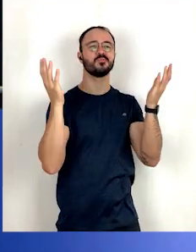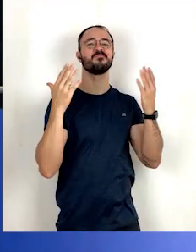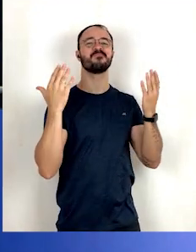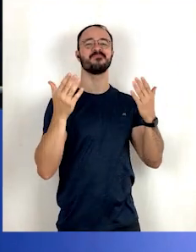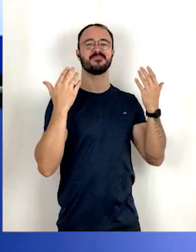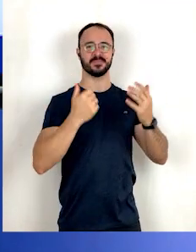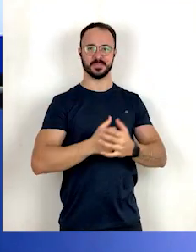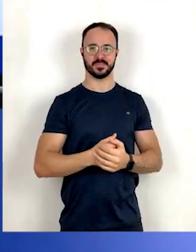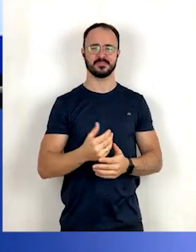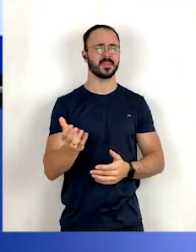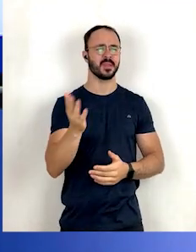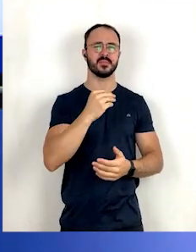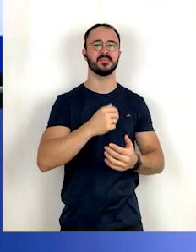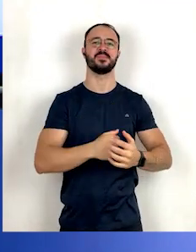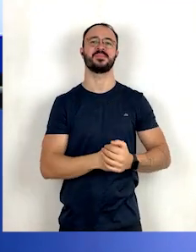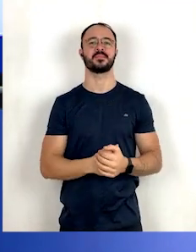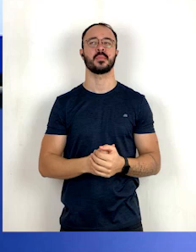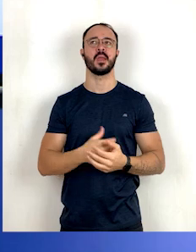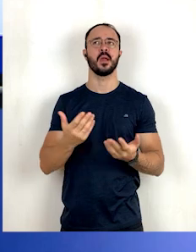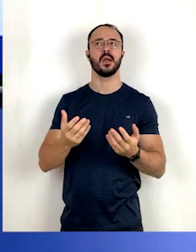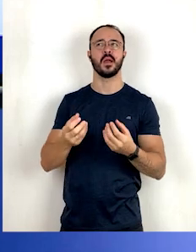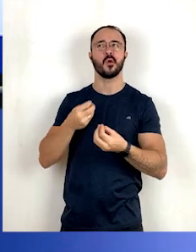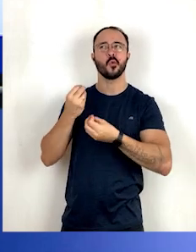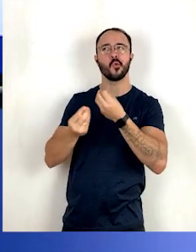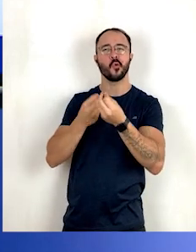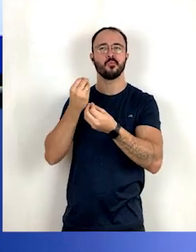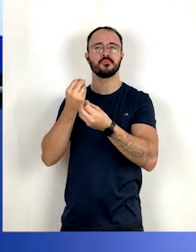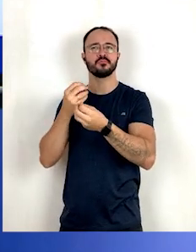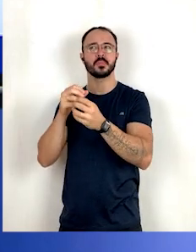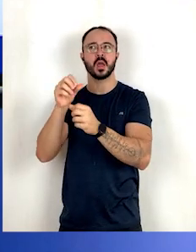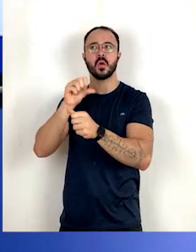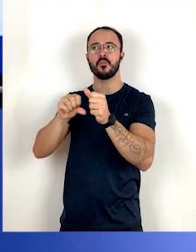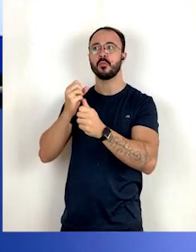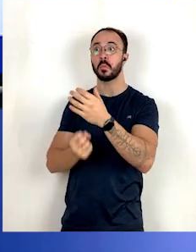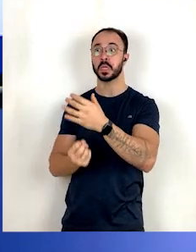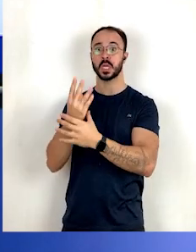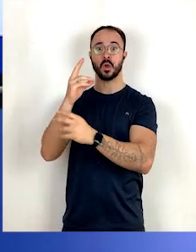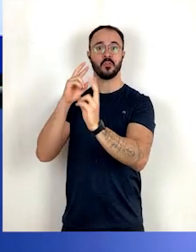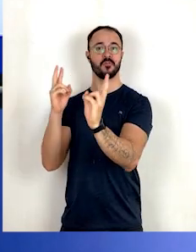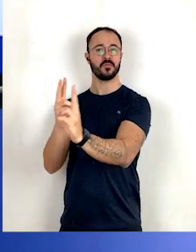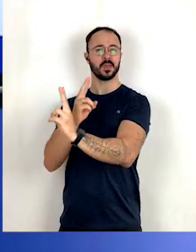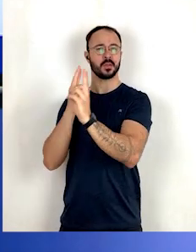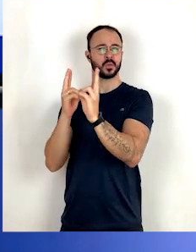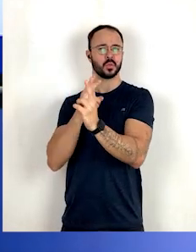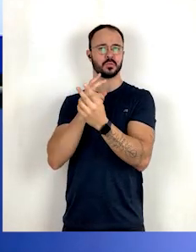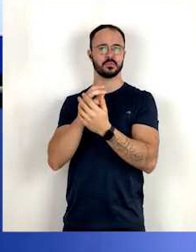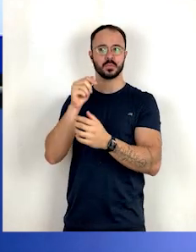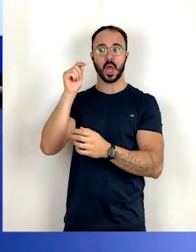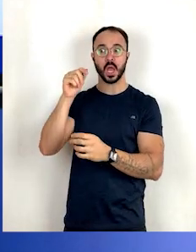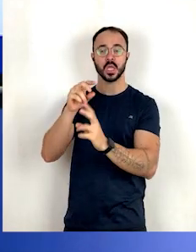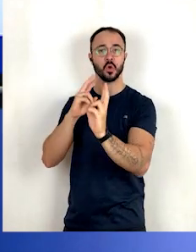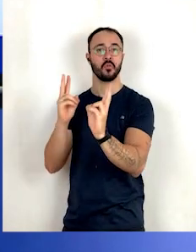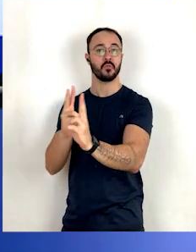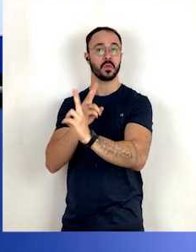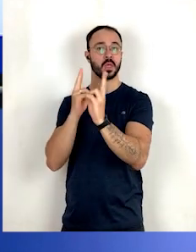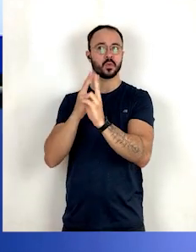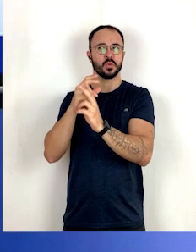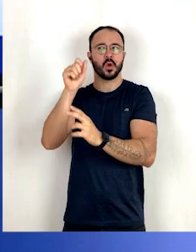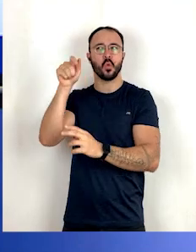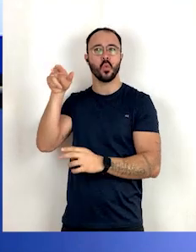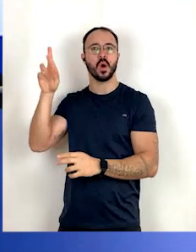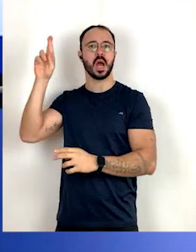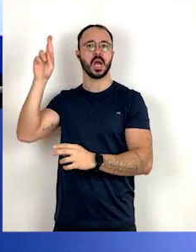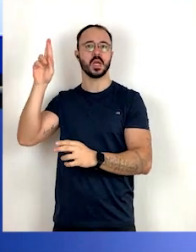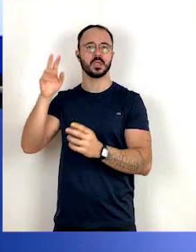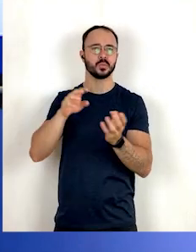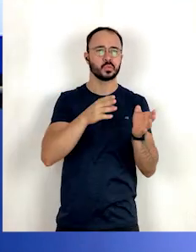lá? Mas afinal, como são formados os ventos? Ventos, por definição, é o deslocamento do ar e da variação da